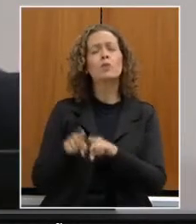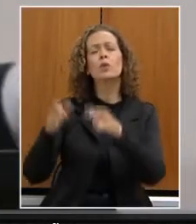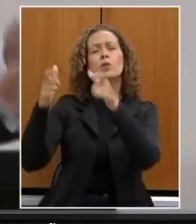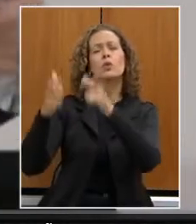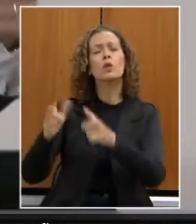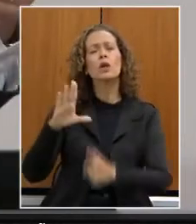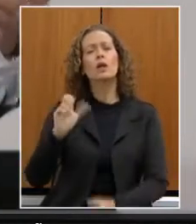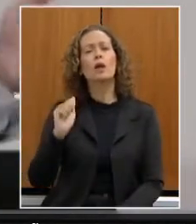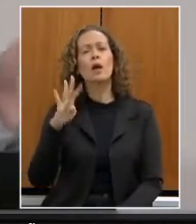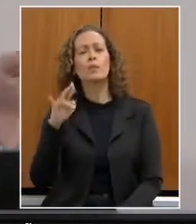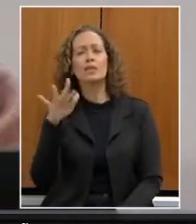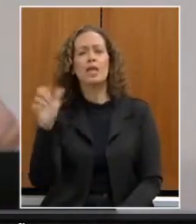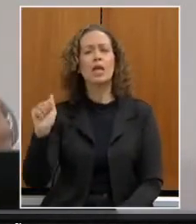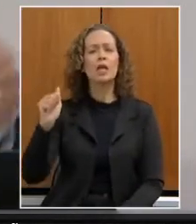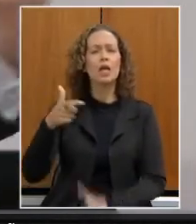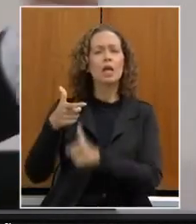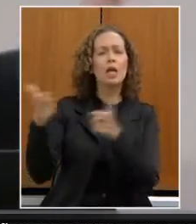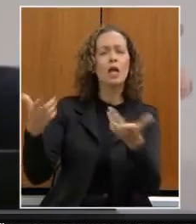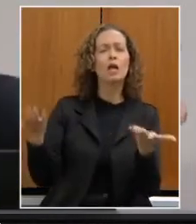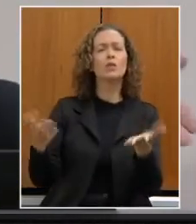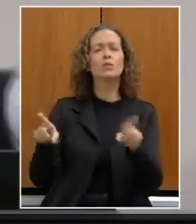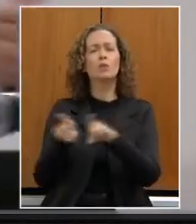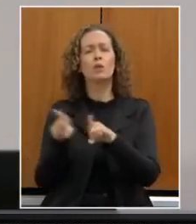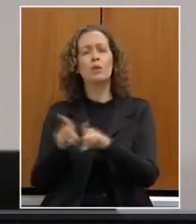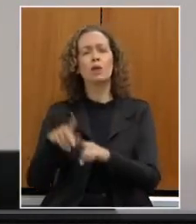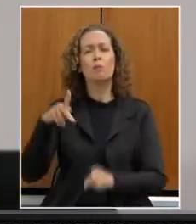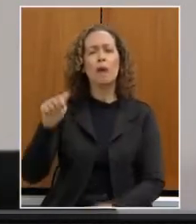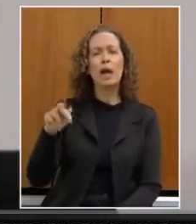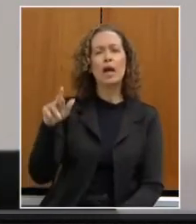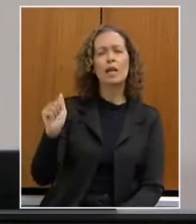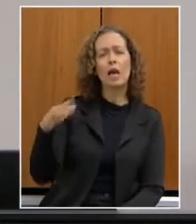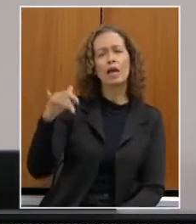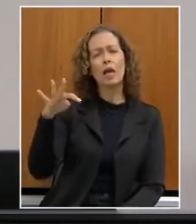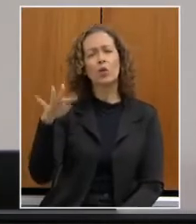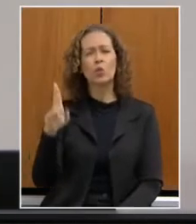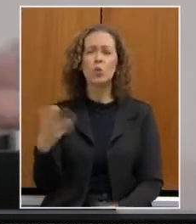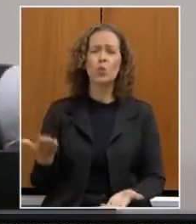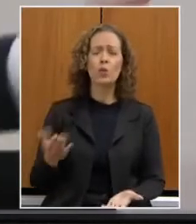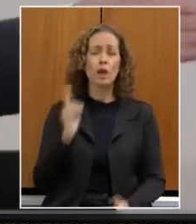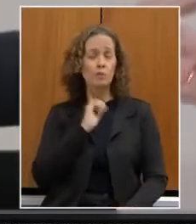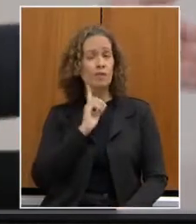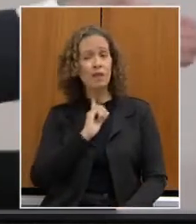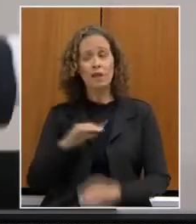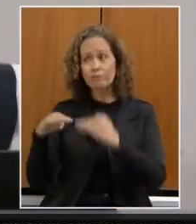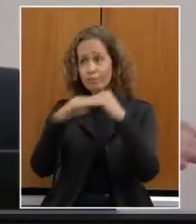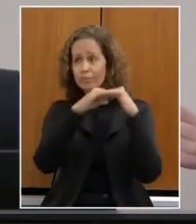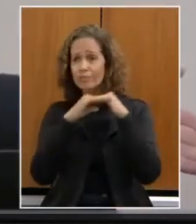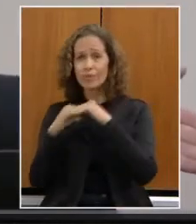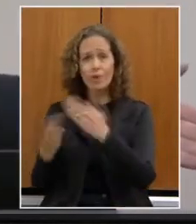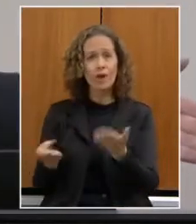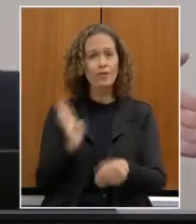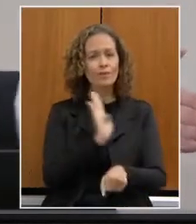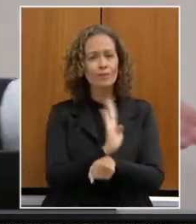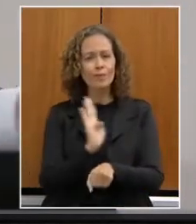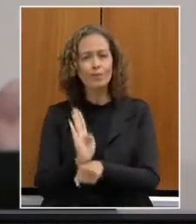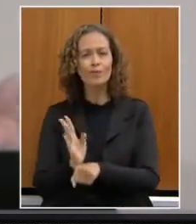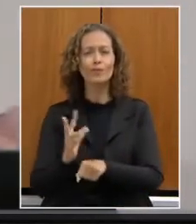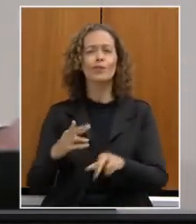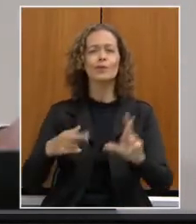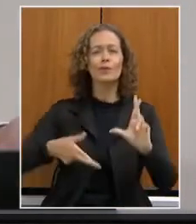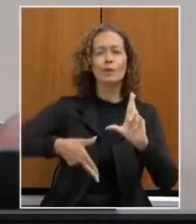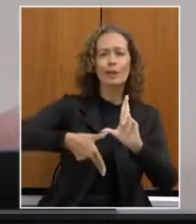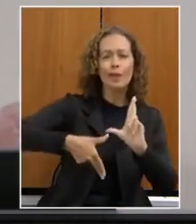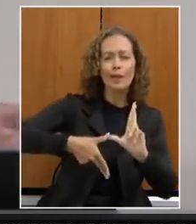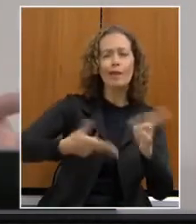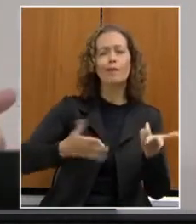Buritis, em Unaí, em Paracatu, não é menos mineiro do que quem mora em Belo Horizonte, Contagem, Betim, Ribeirão das Neves. Somos